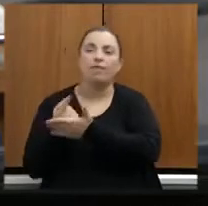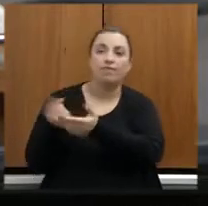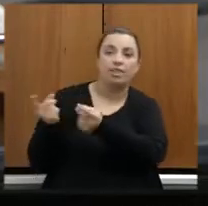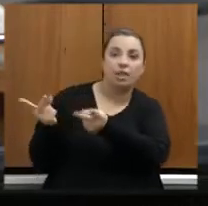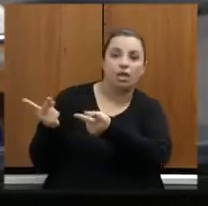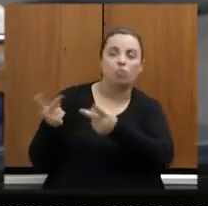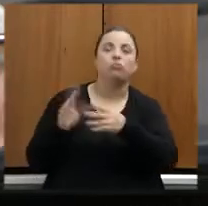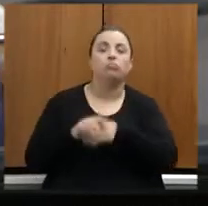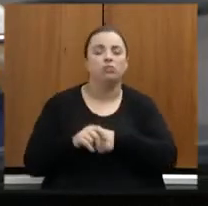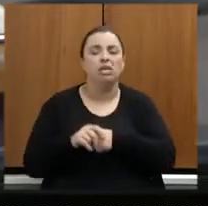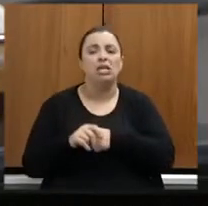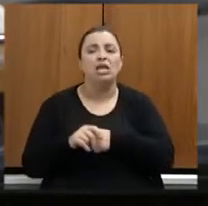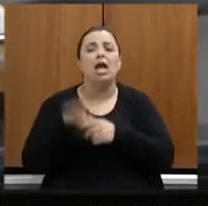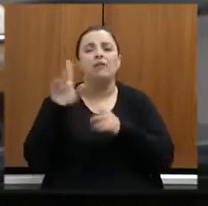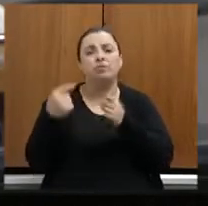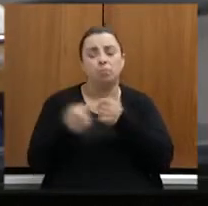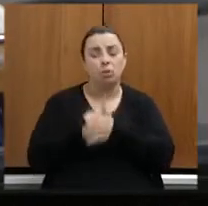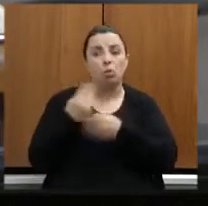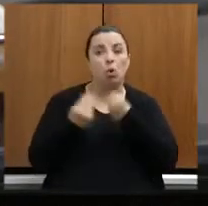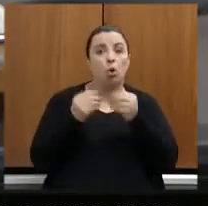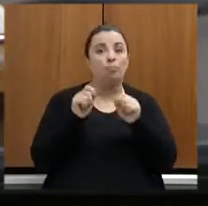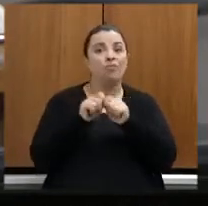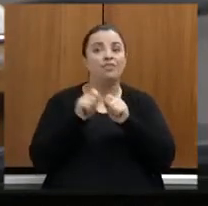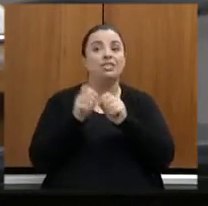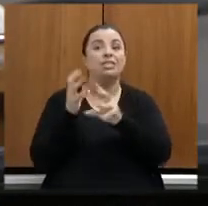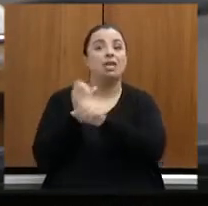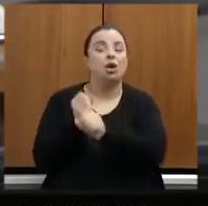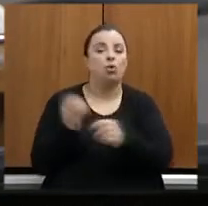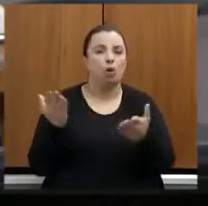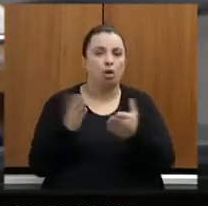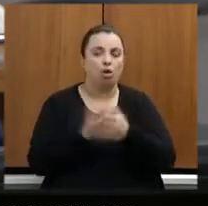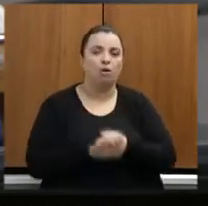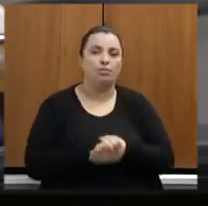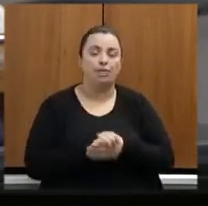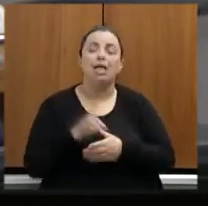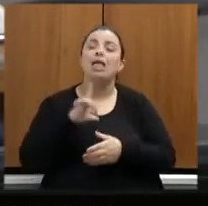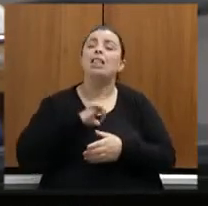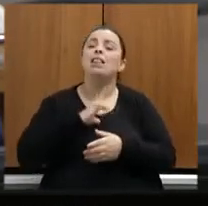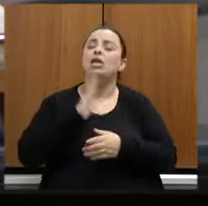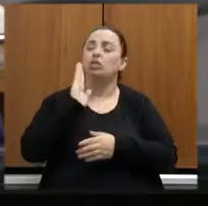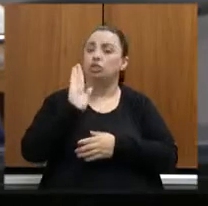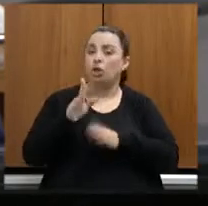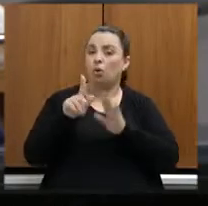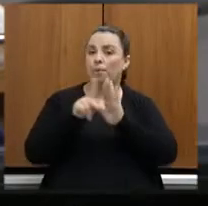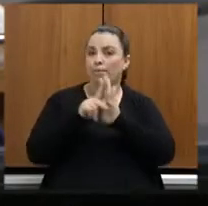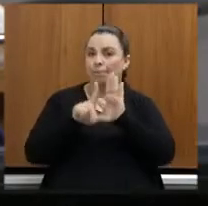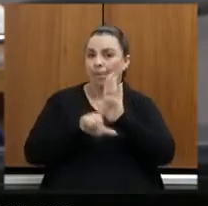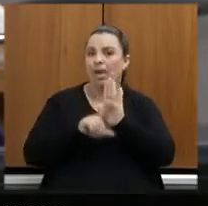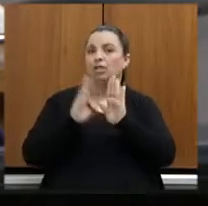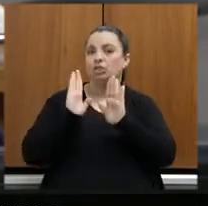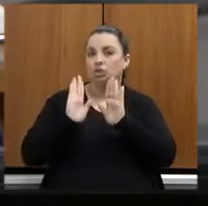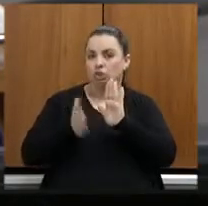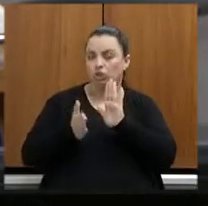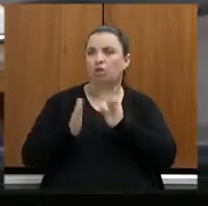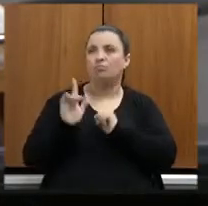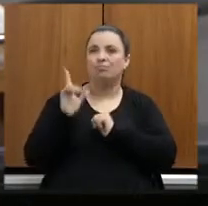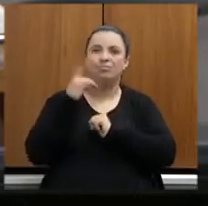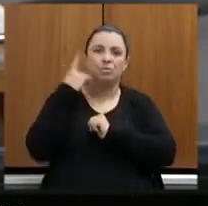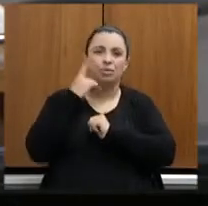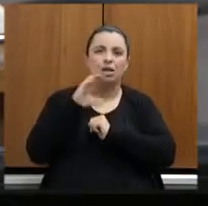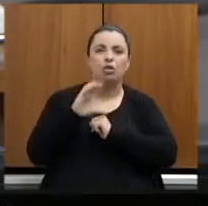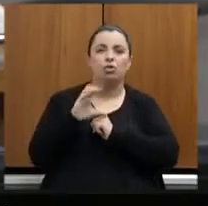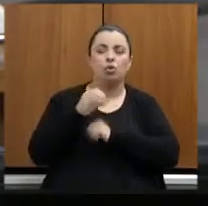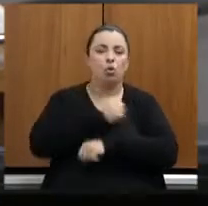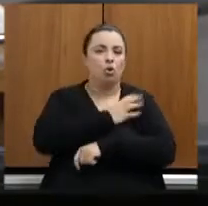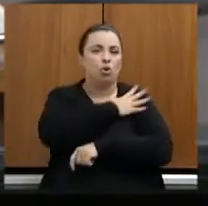nós vamos ter criar aqui dentro tem um PL já rodando aqui no PL até do Coronel Henrique Onde nós estamos pedindo aqui não